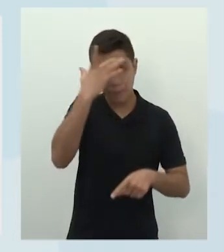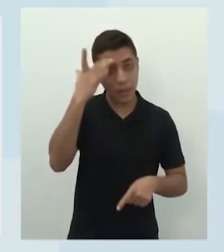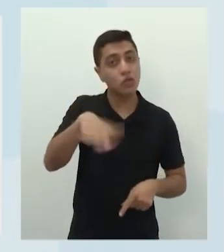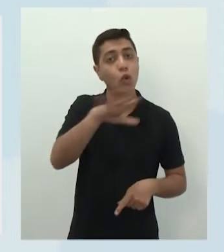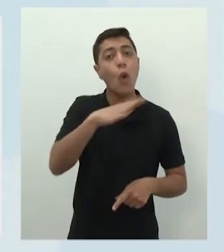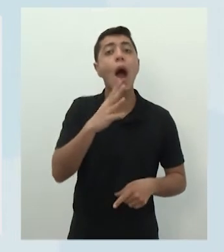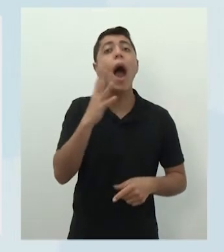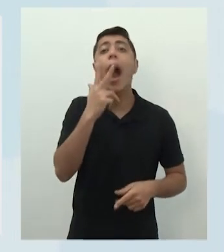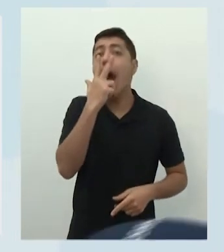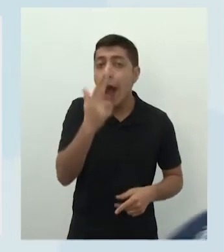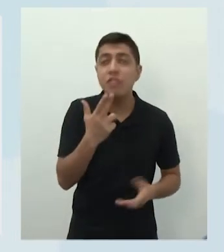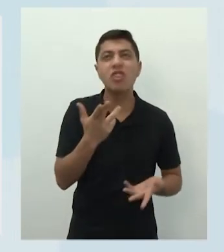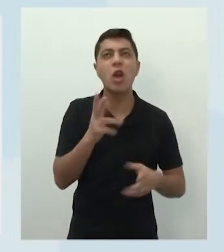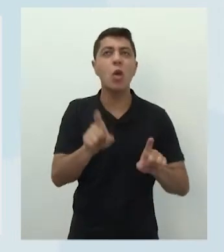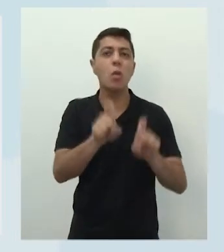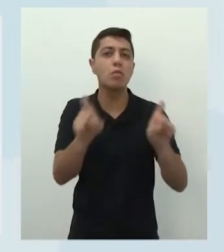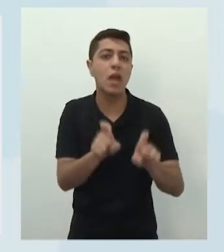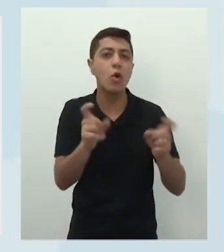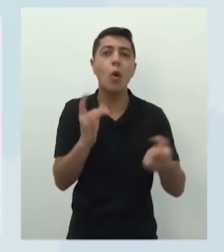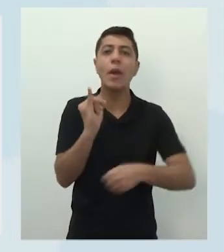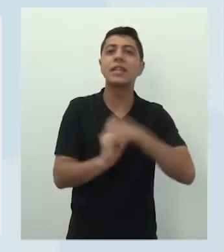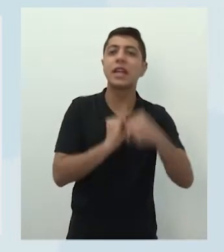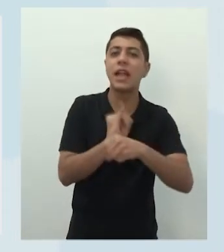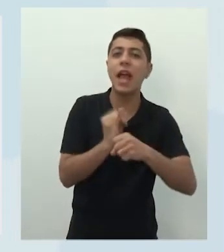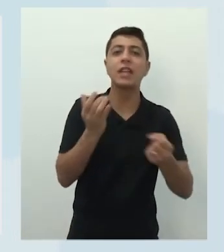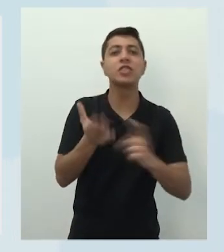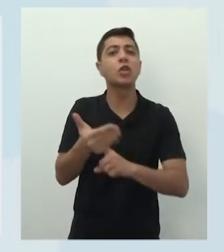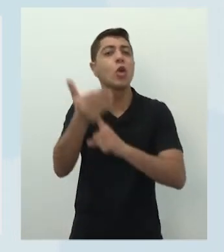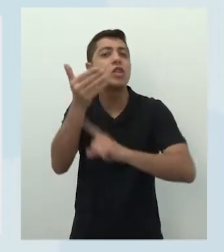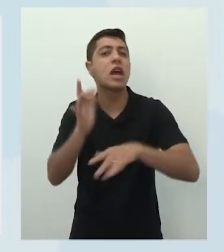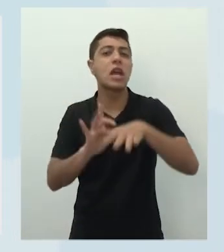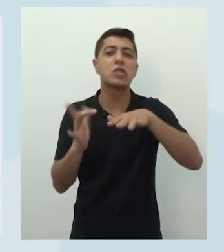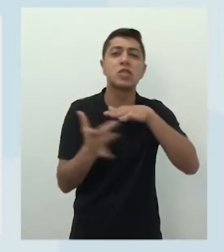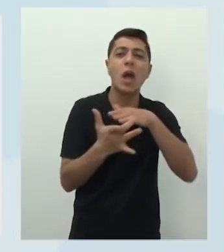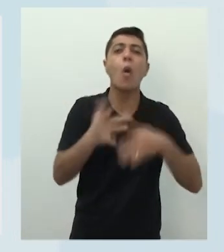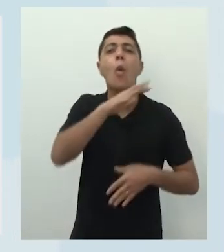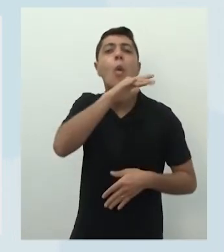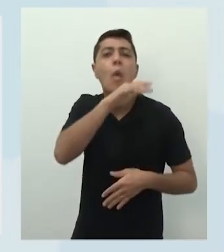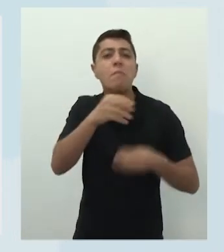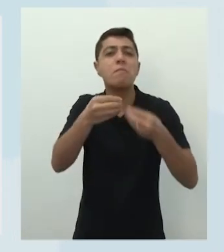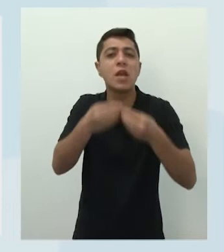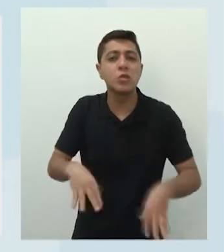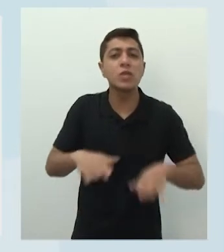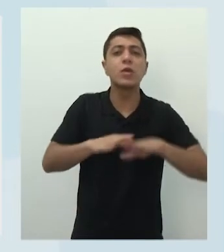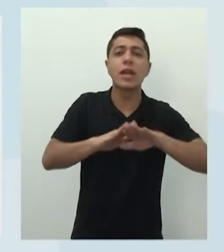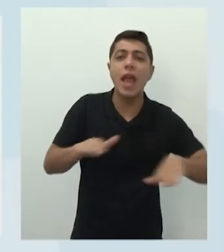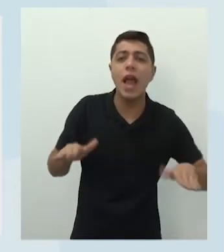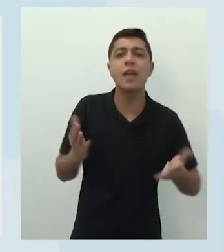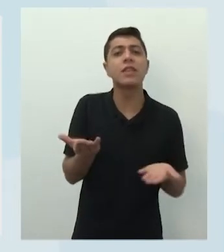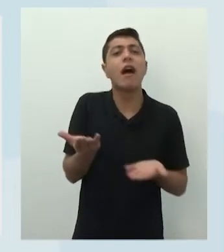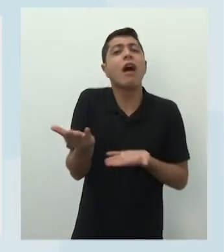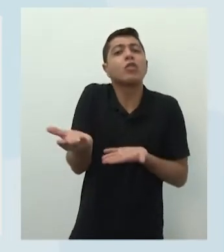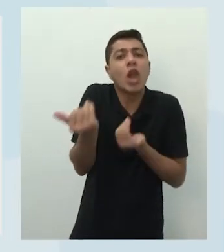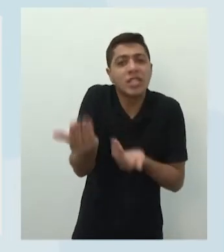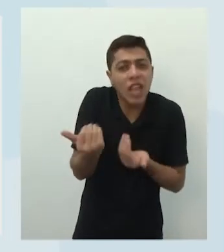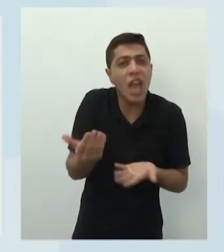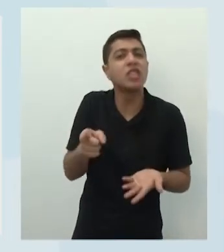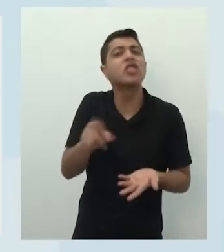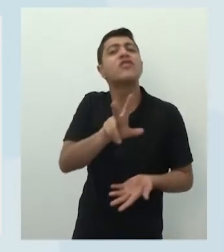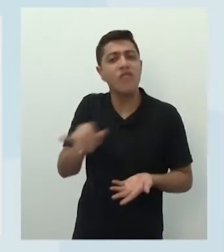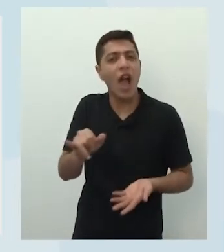nossos adolescentes para a perdição, estão levando as nossas crianças e adolescentes para a morte. E